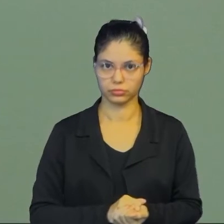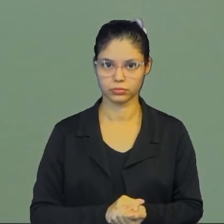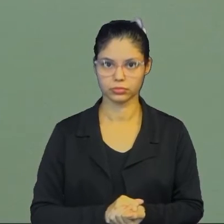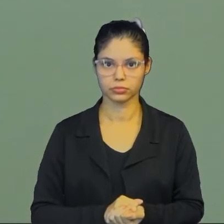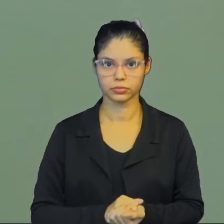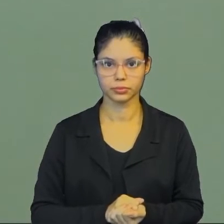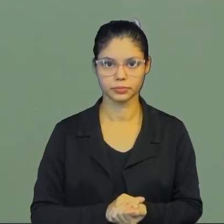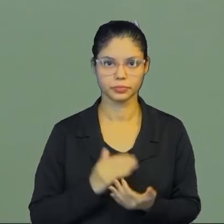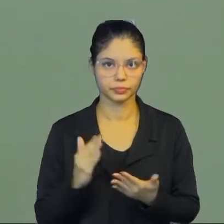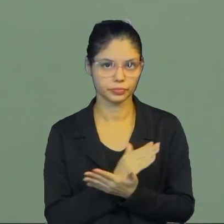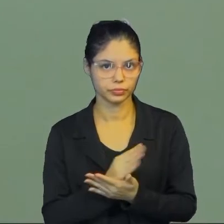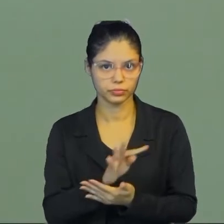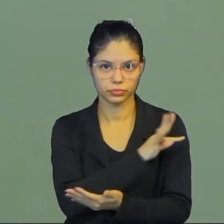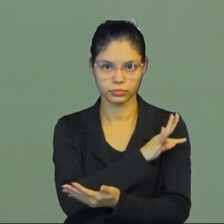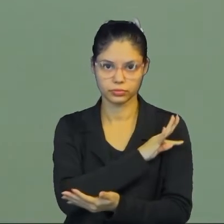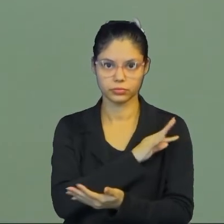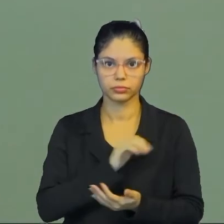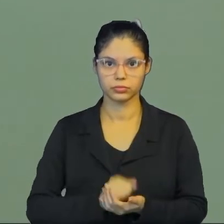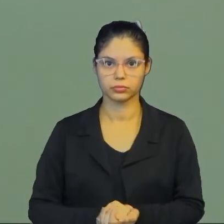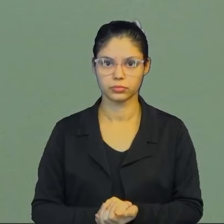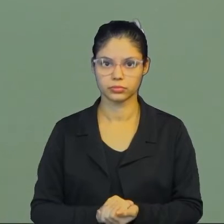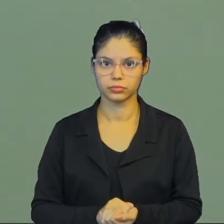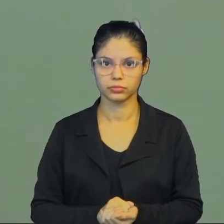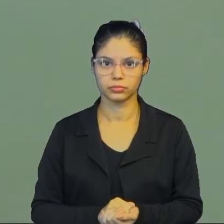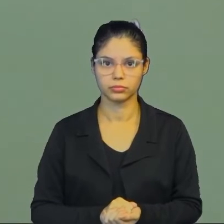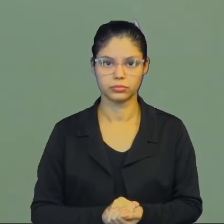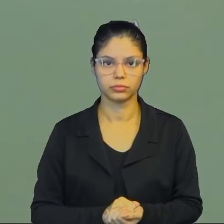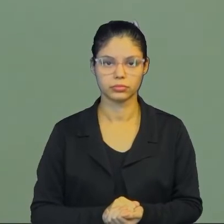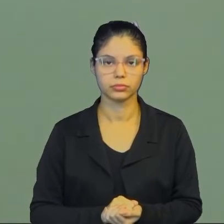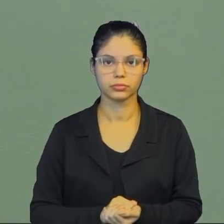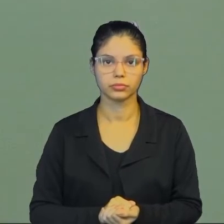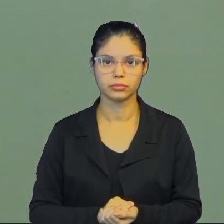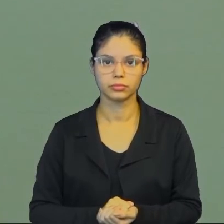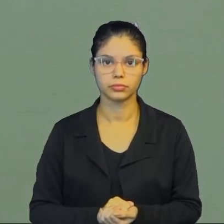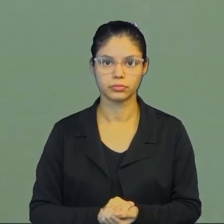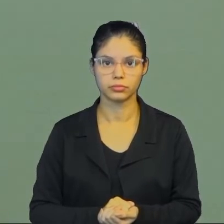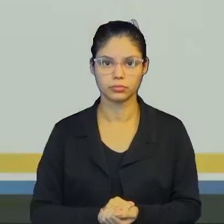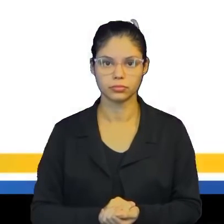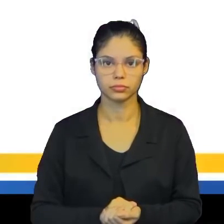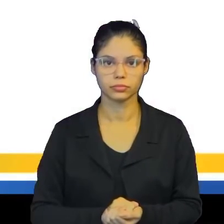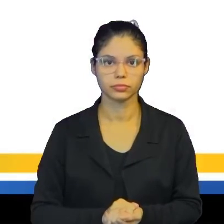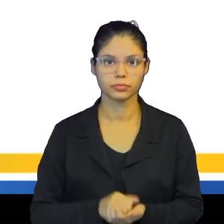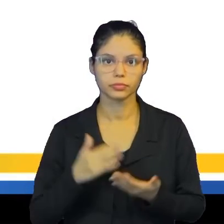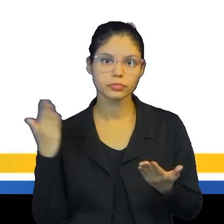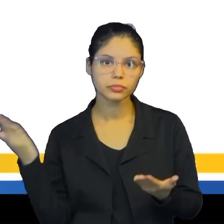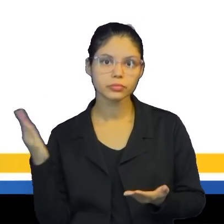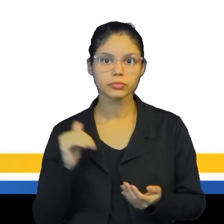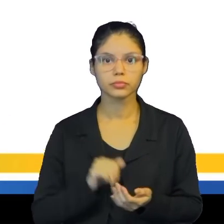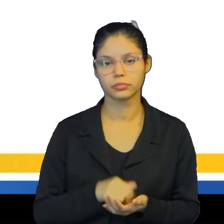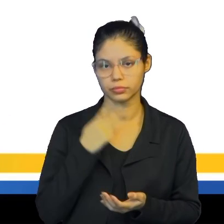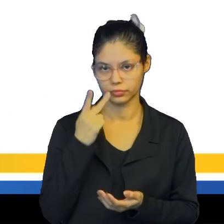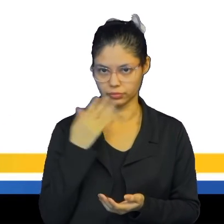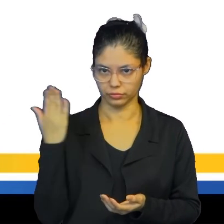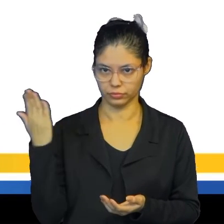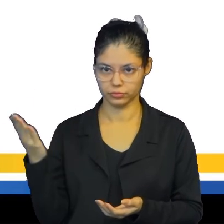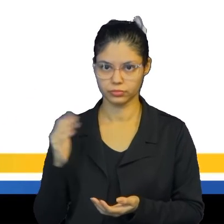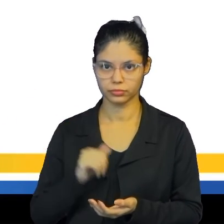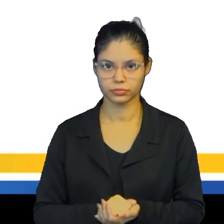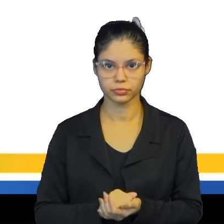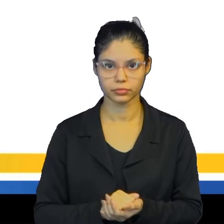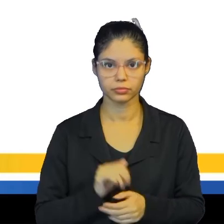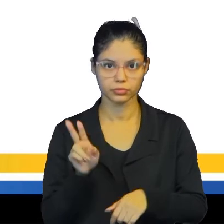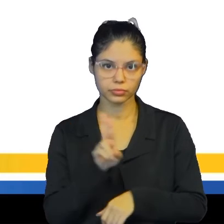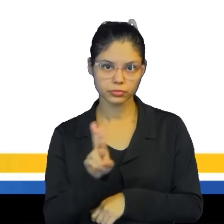desvantagens em algumas técnicas, tá? Sem exceções. E a vetorizada, né, que a gente falou, né,